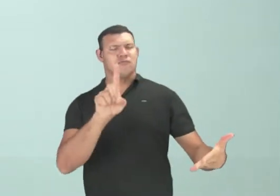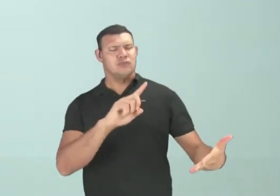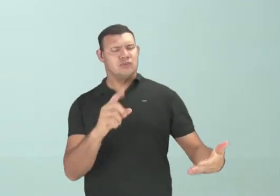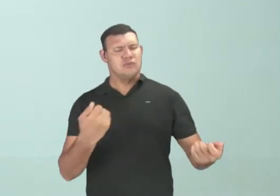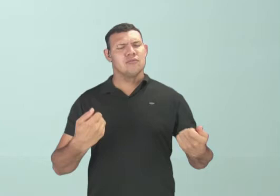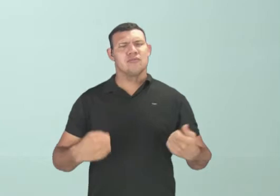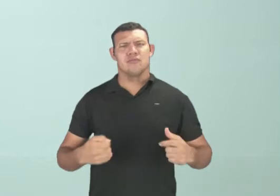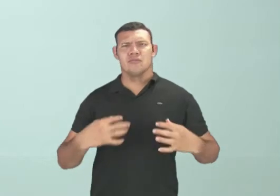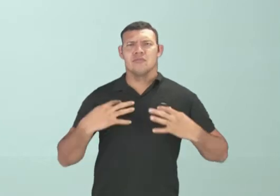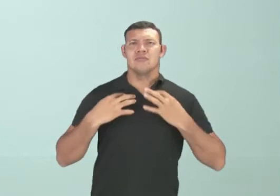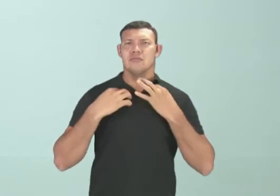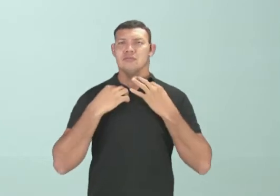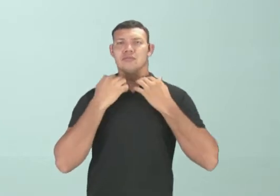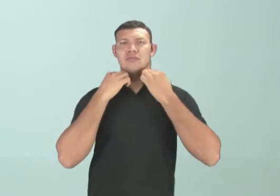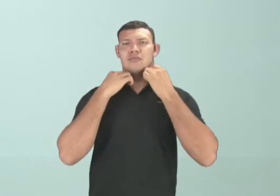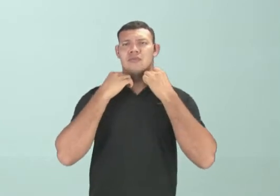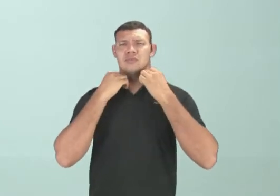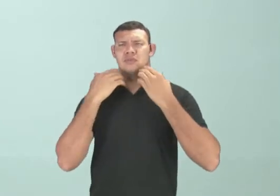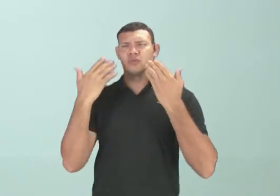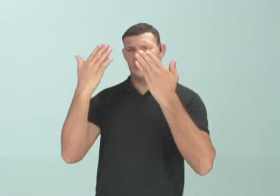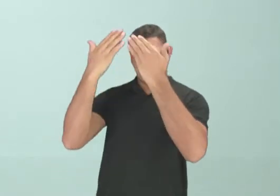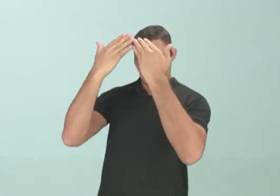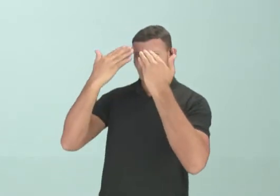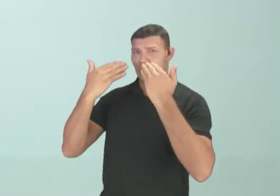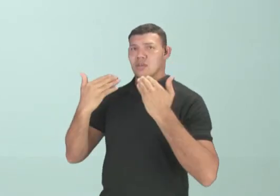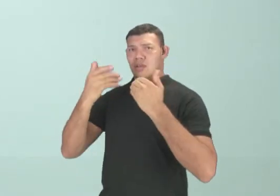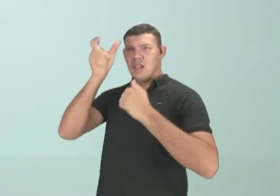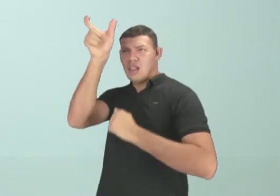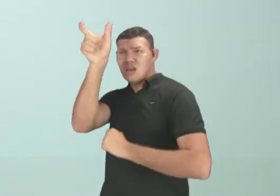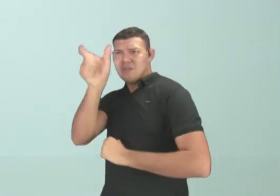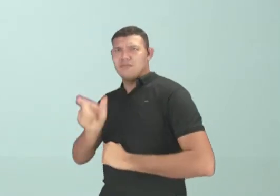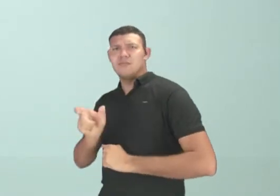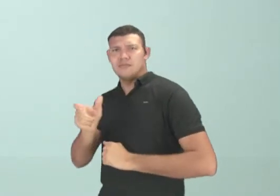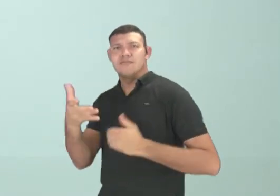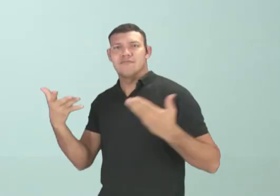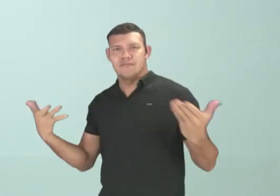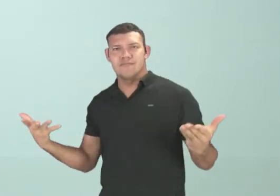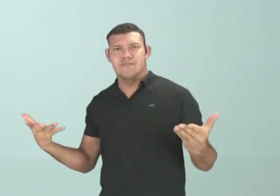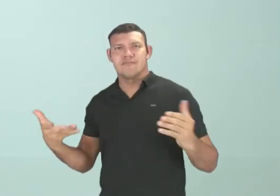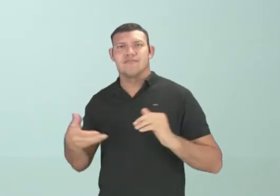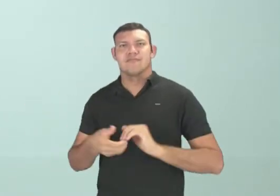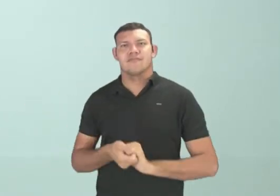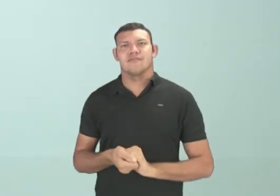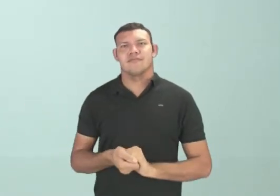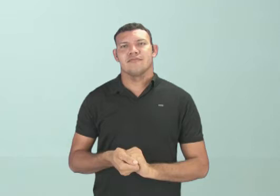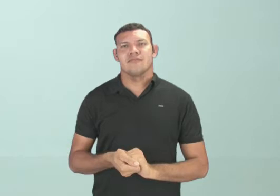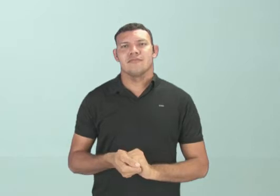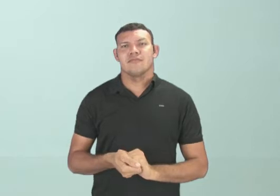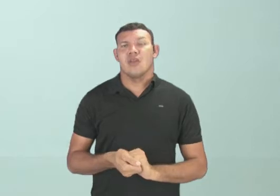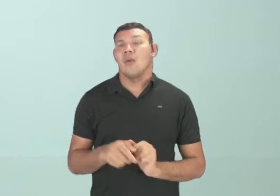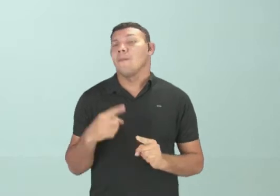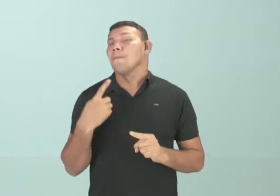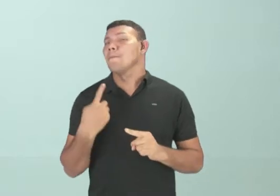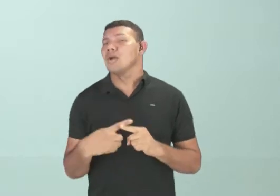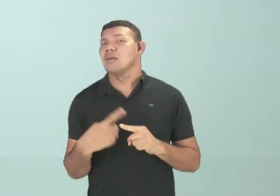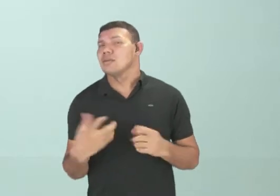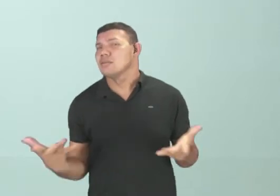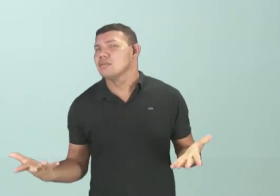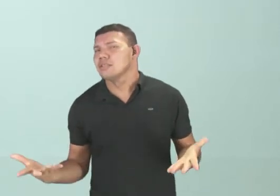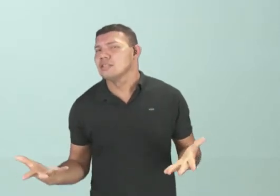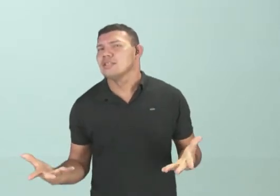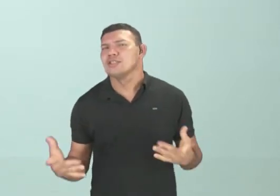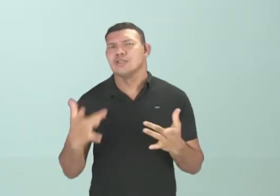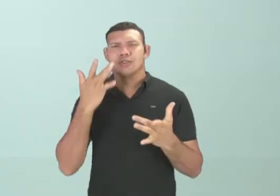toda uma encenação. É como se você estivesse ali fazendo representando um personagem, né, fazendo